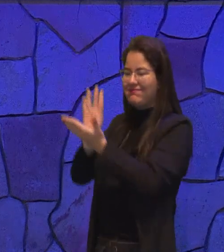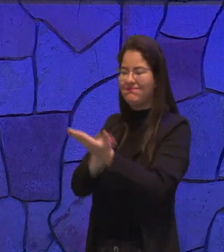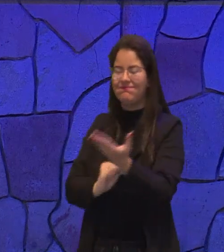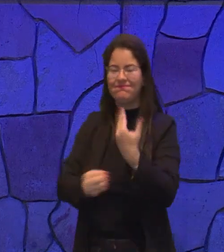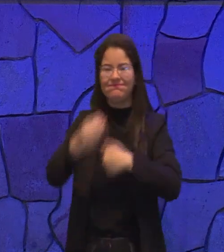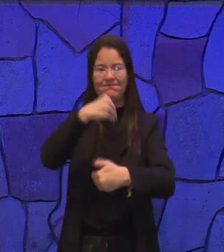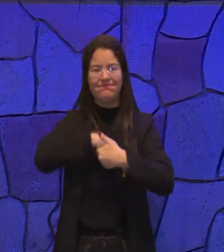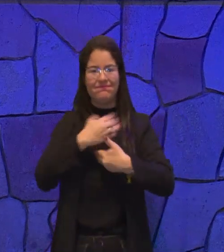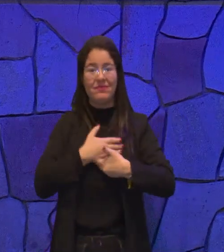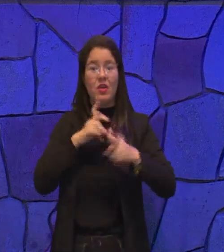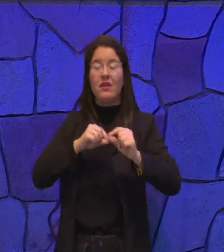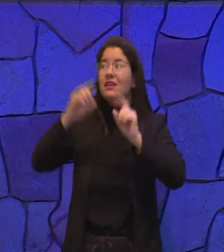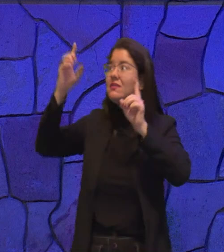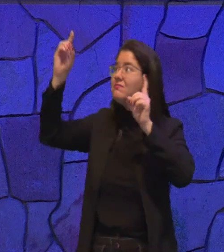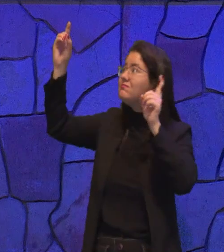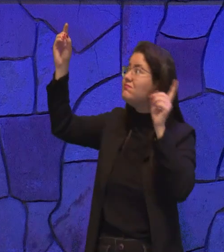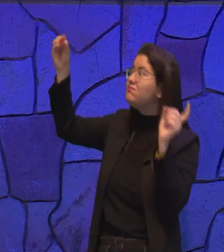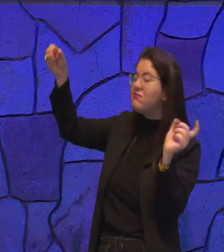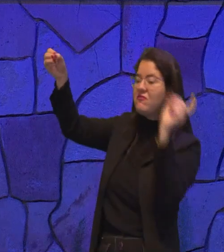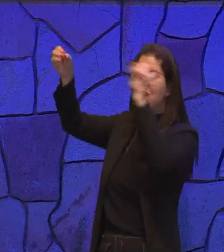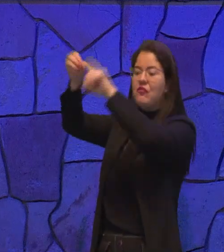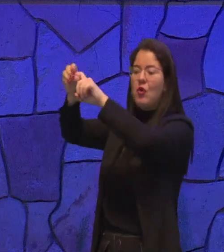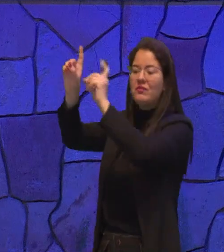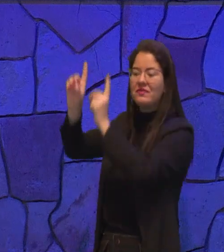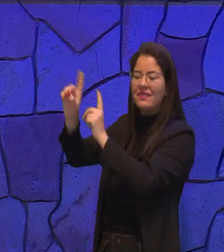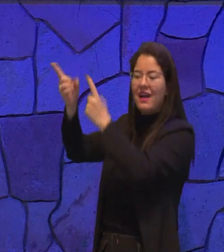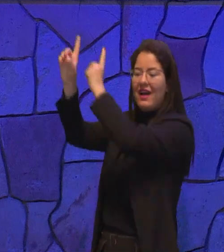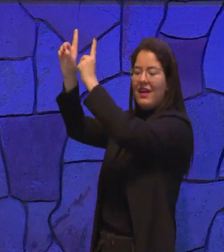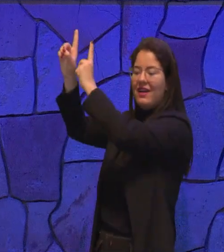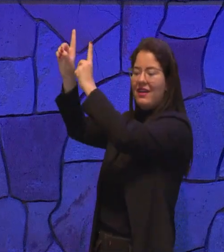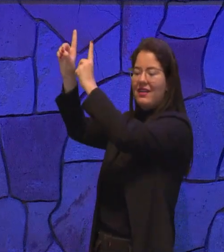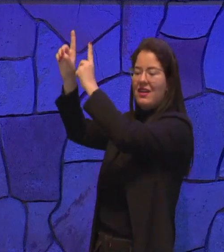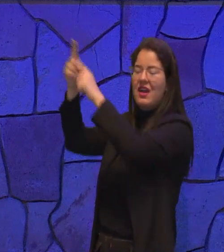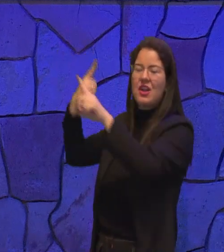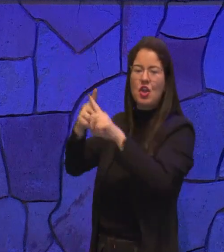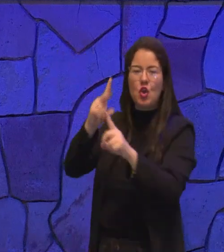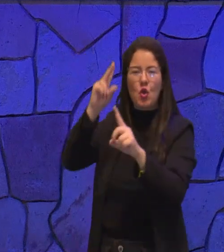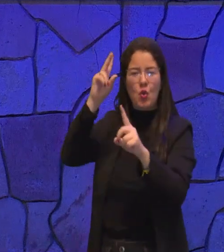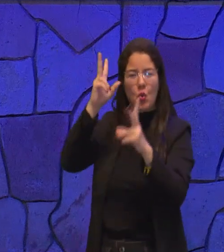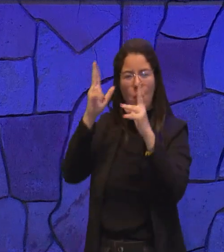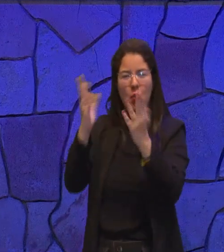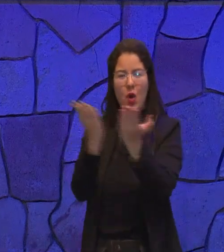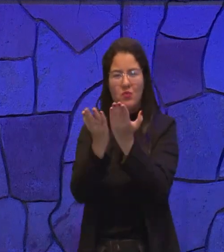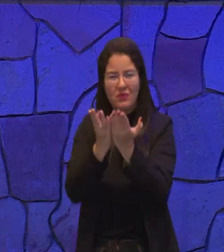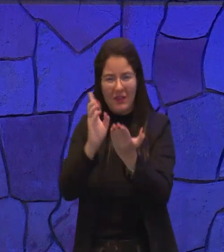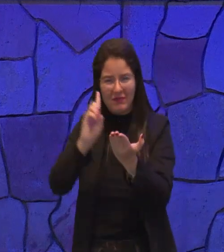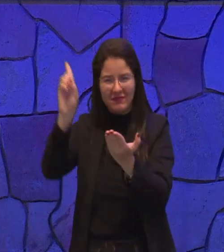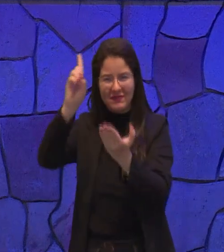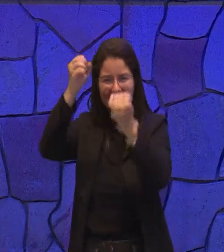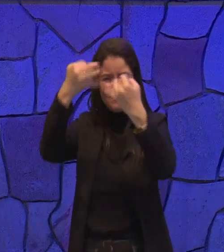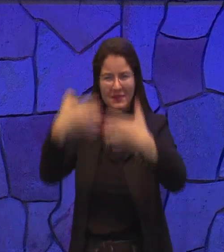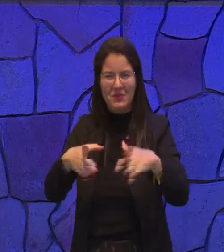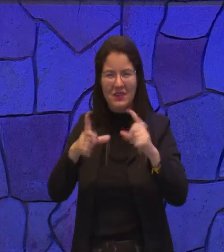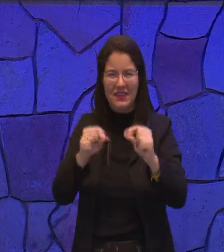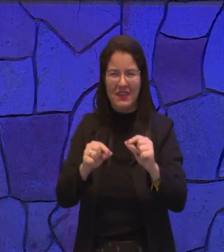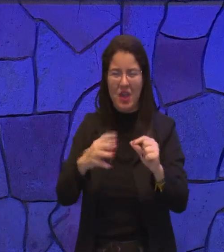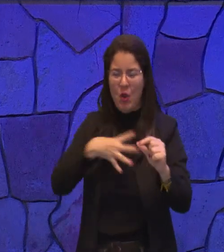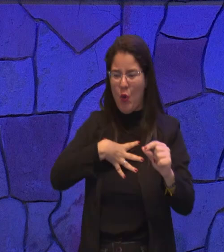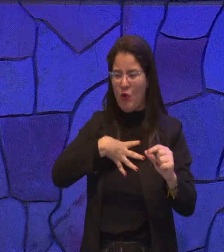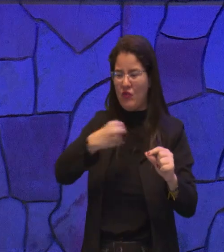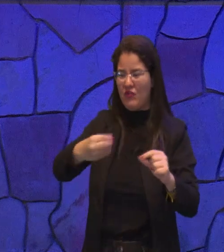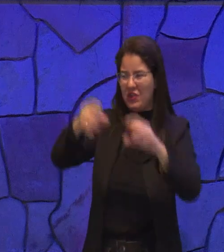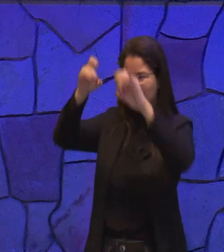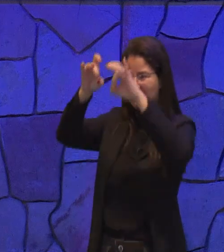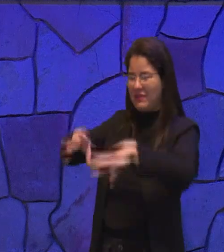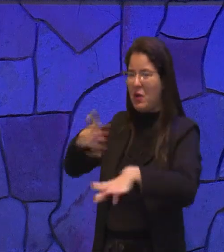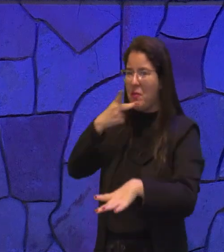para a presença do Pai, como aquele filho pródigo, que estava vivendo sem dignidade, mas ele tinha a marca do Pai. Mas ele